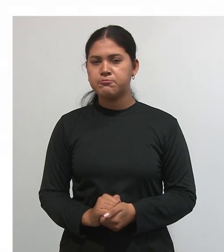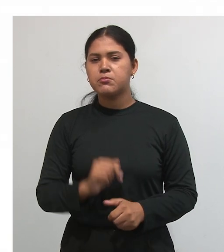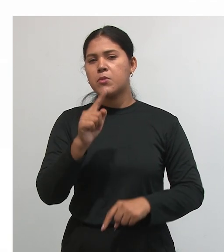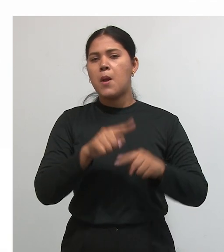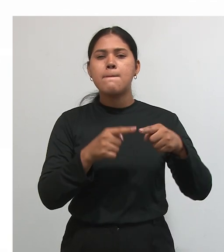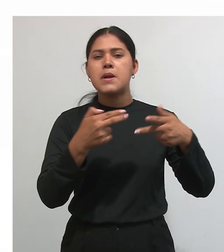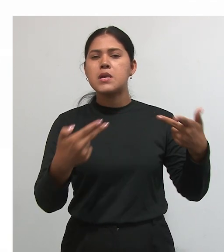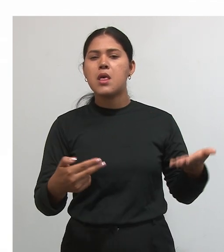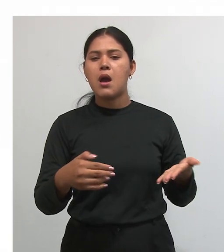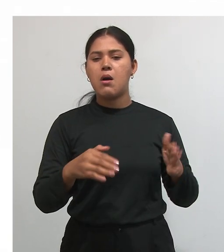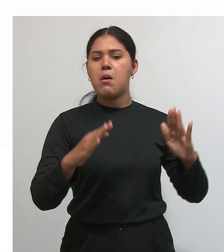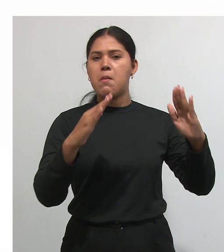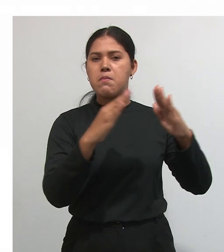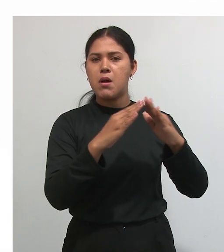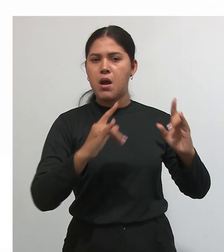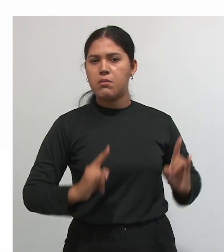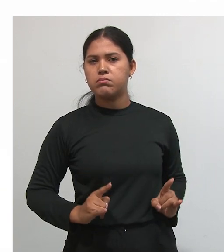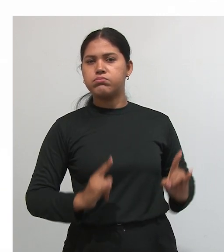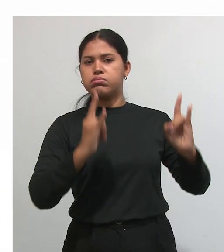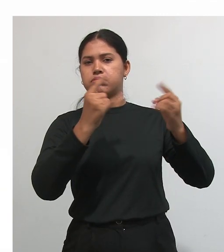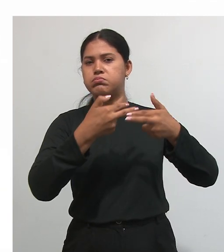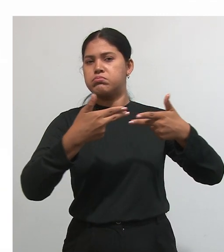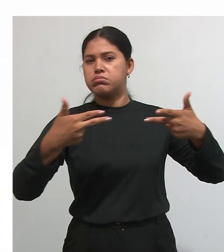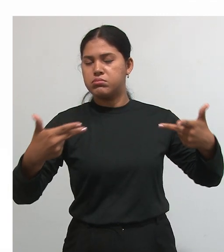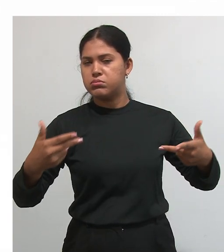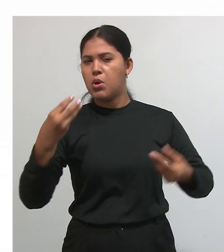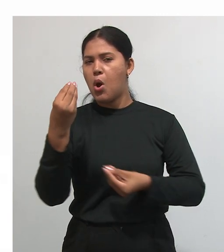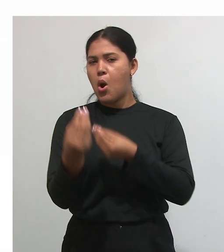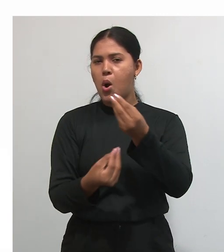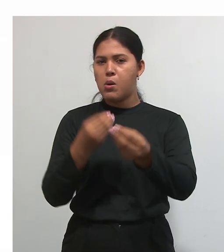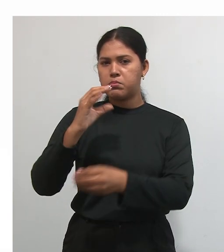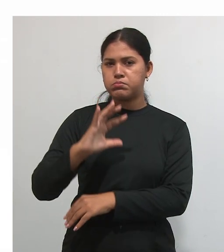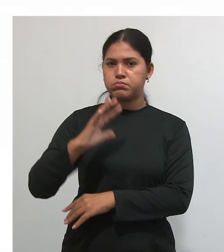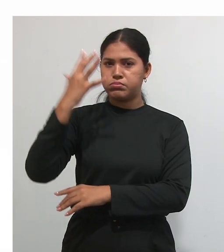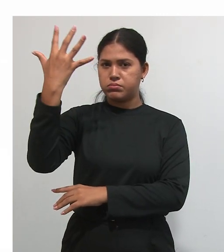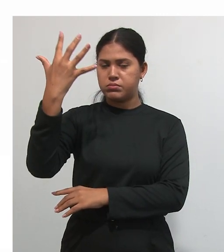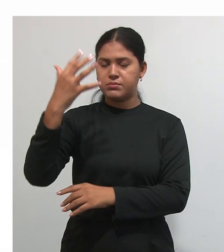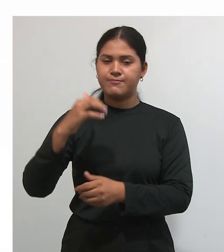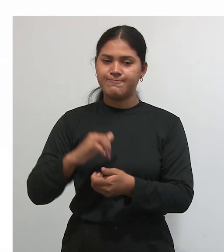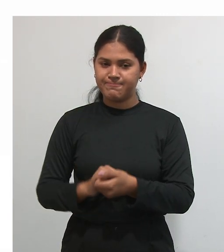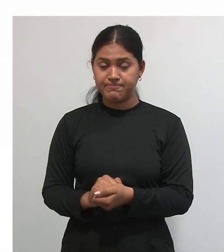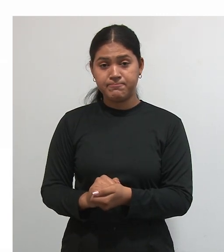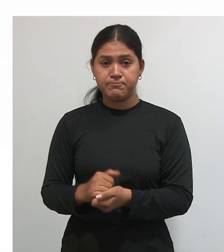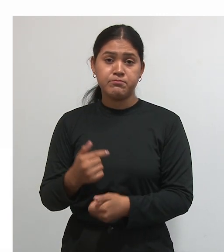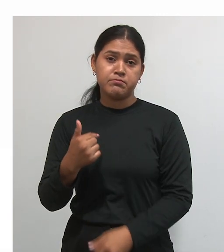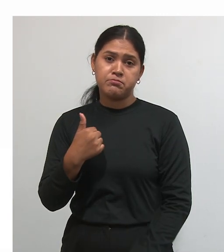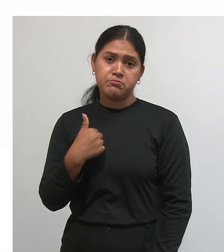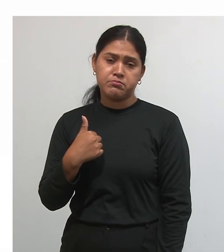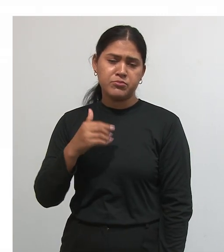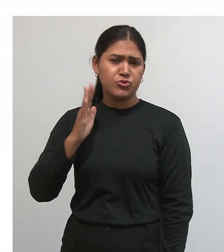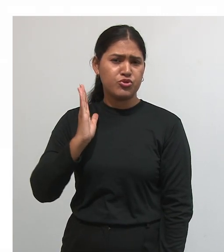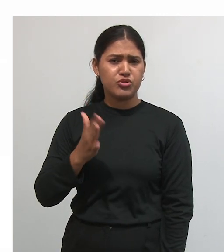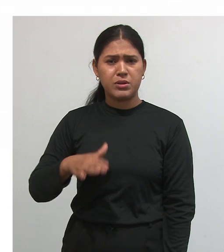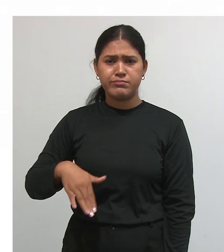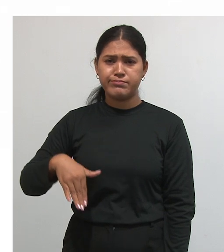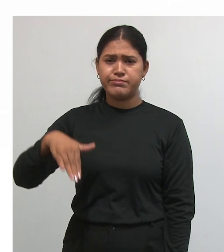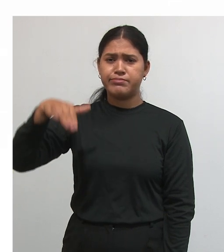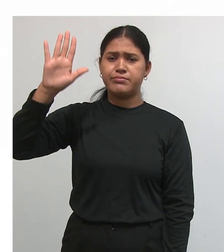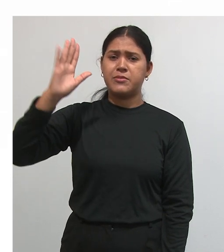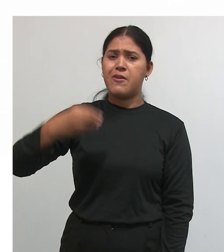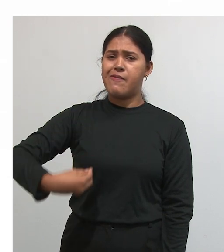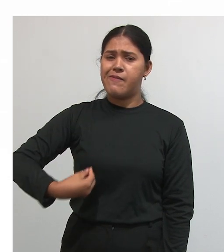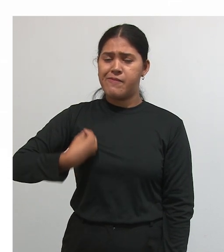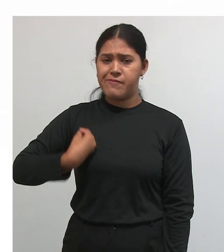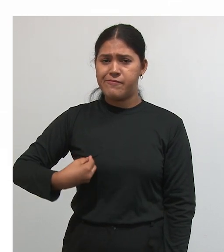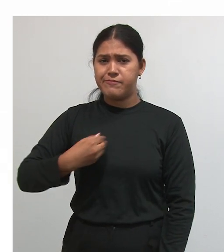E os bens imóveis, como é que ocorre? O que acontece? Eu praticamente a vida